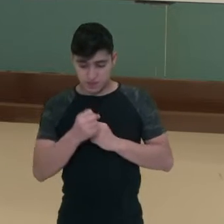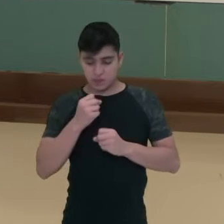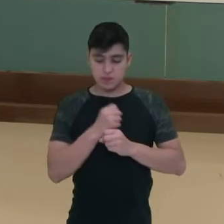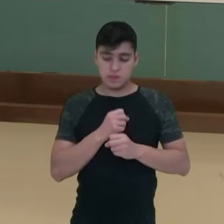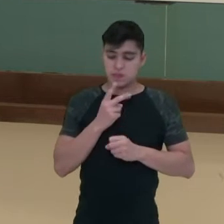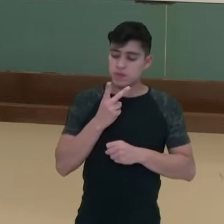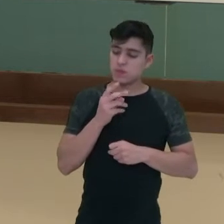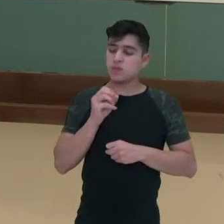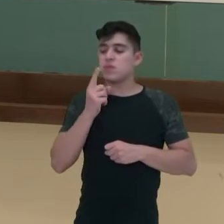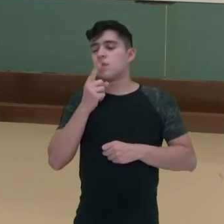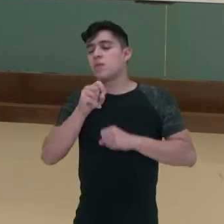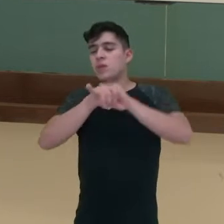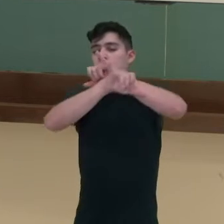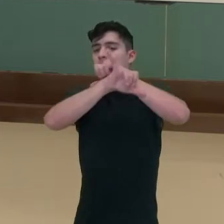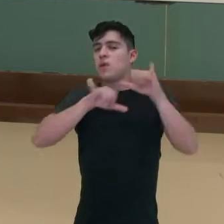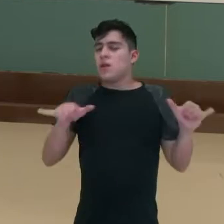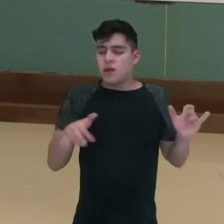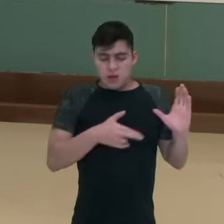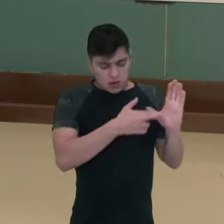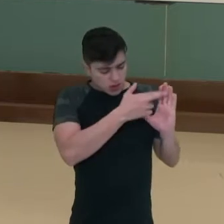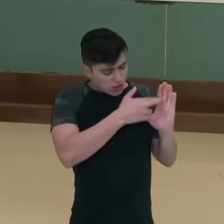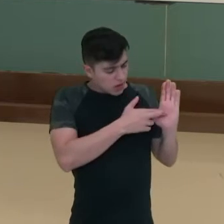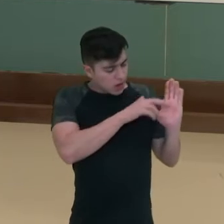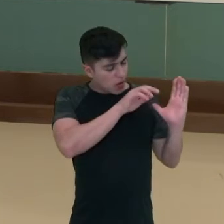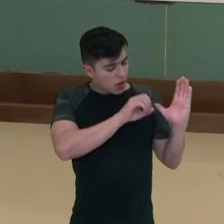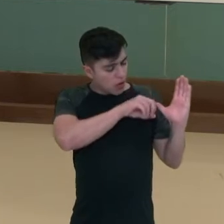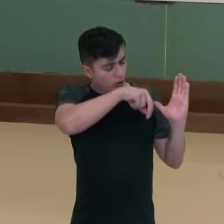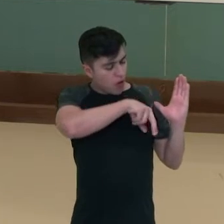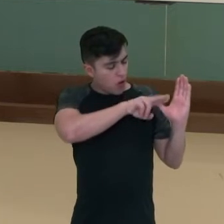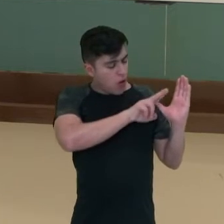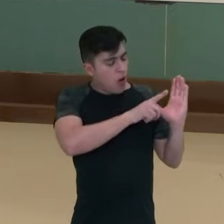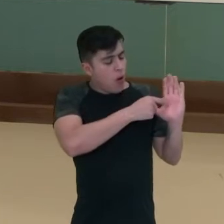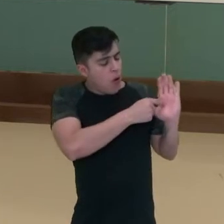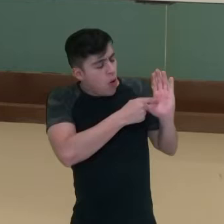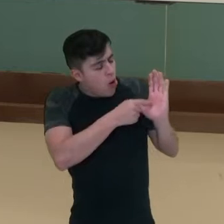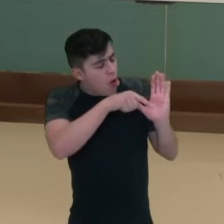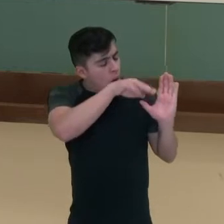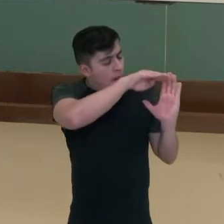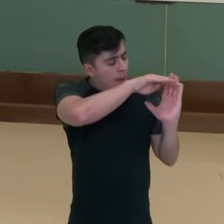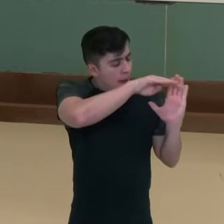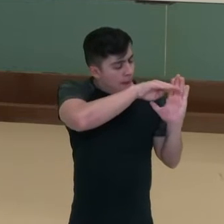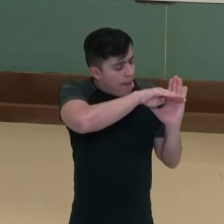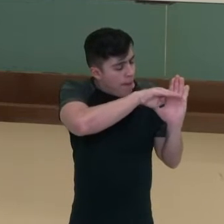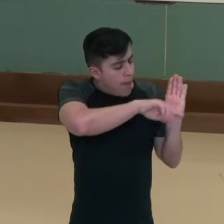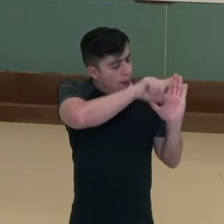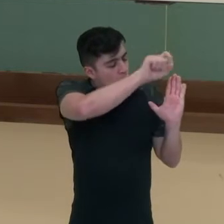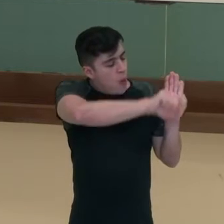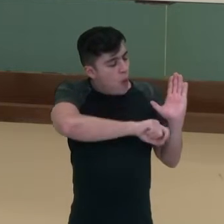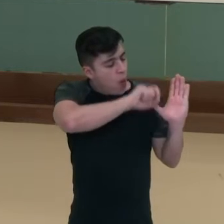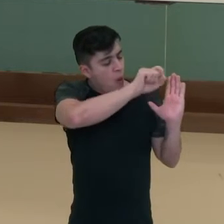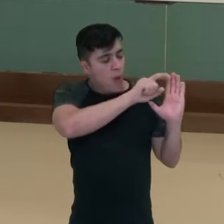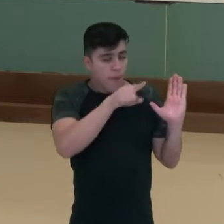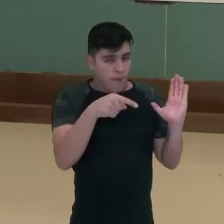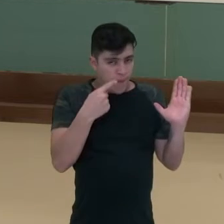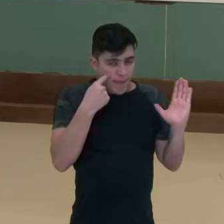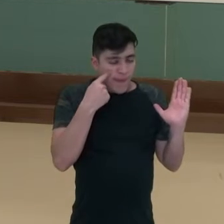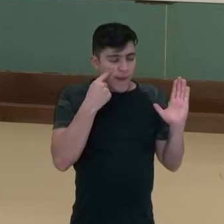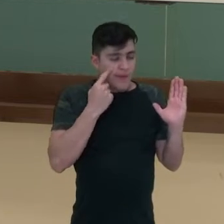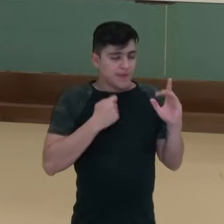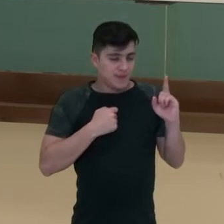relatório da ONU. Neste relatório foi apontado que de 1